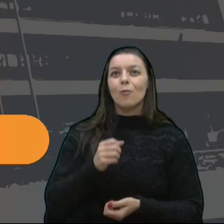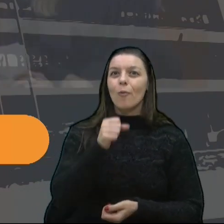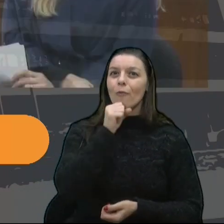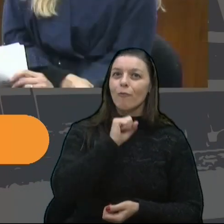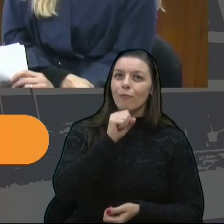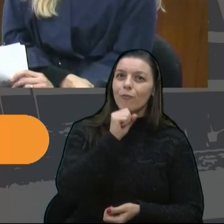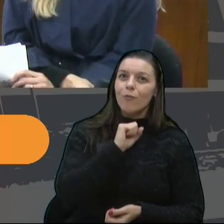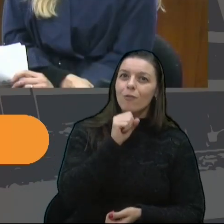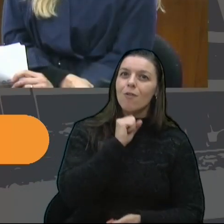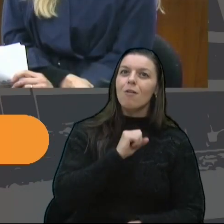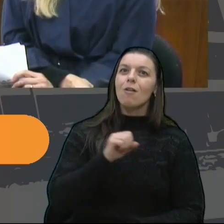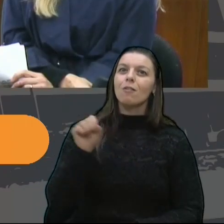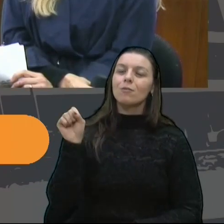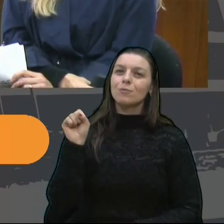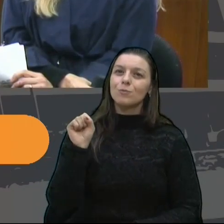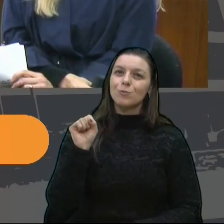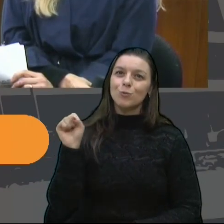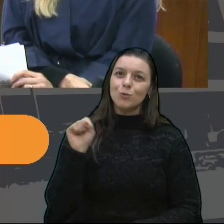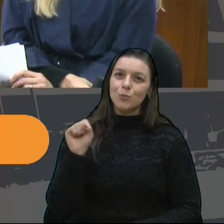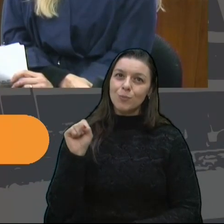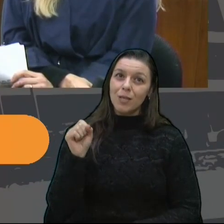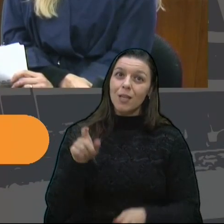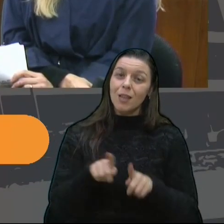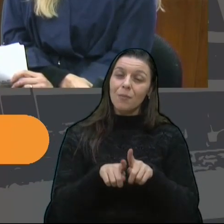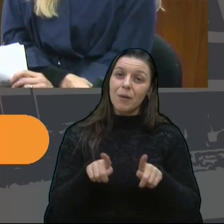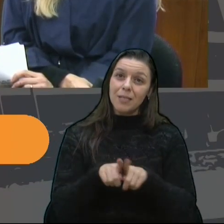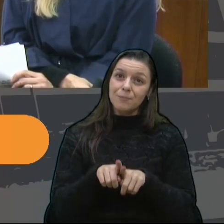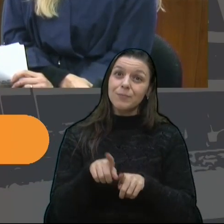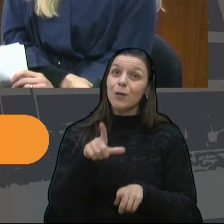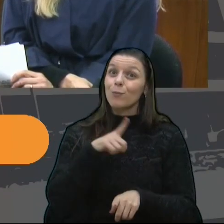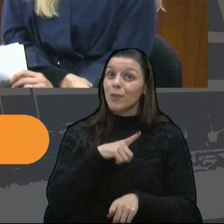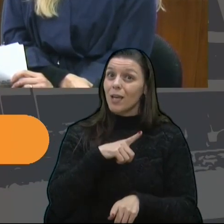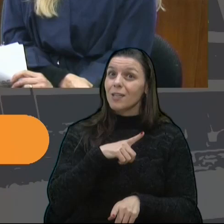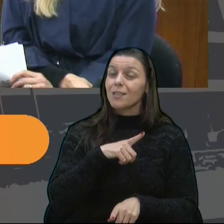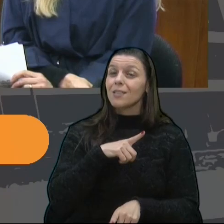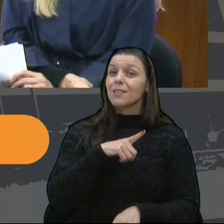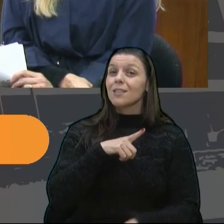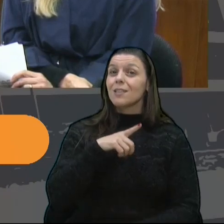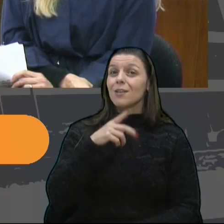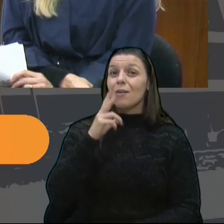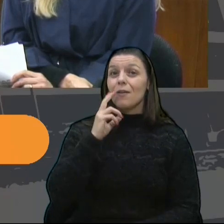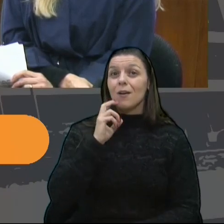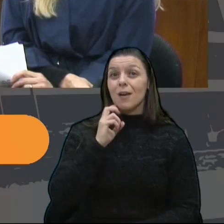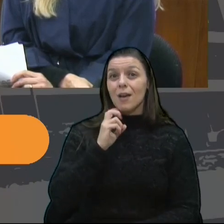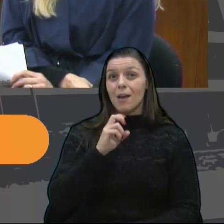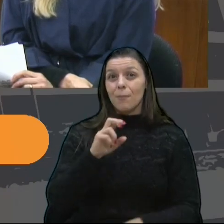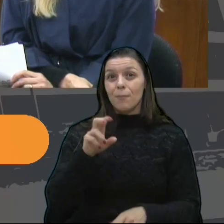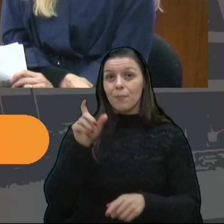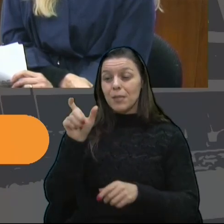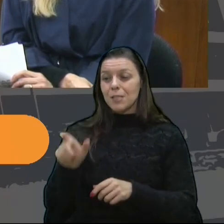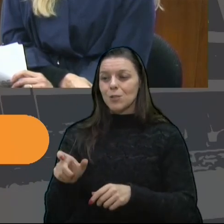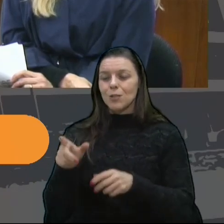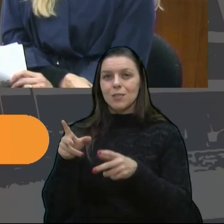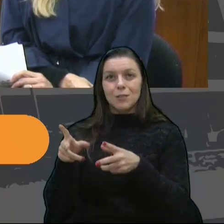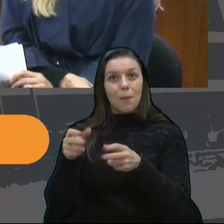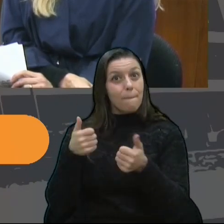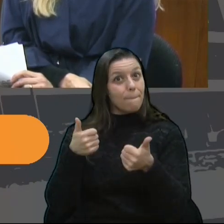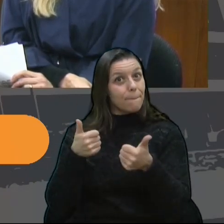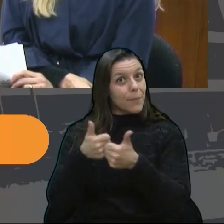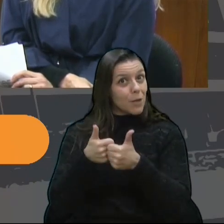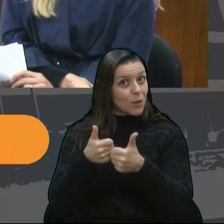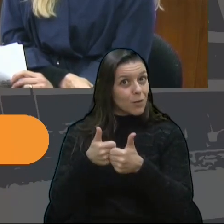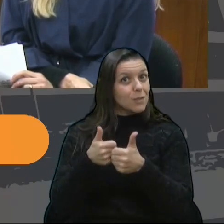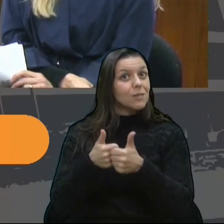vó é com o nosso sobrinho. Então, a gente realmente tem que ter esse olhar bem pessoal, porque são pessoas próximas da gente e a gente